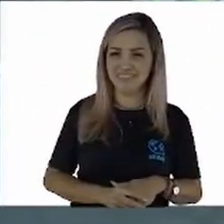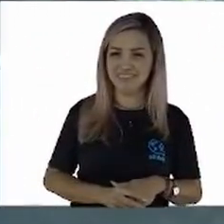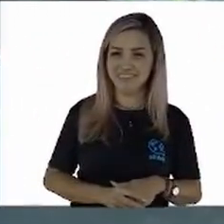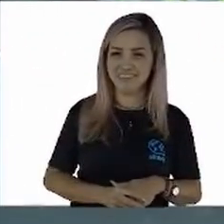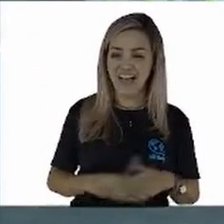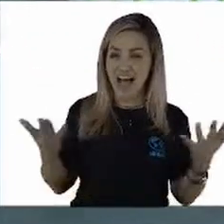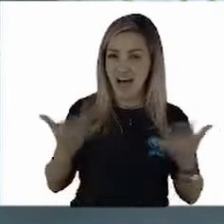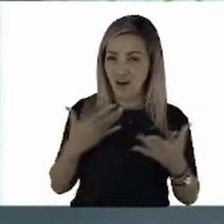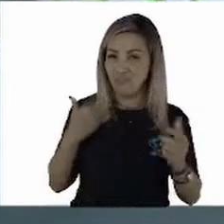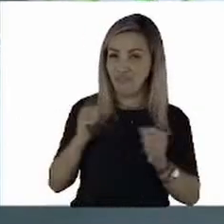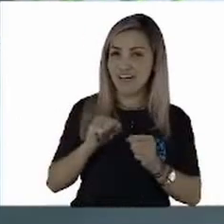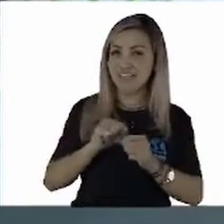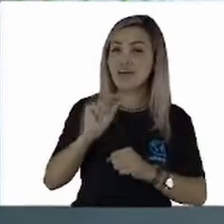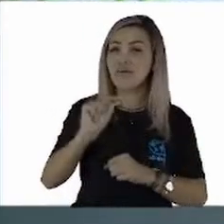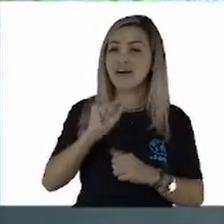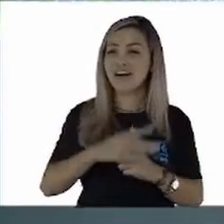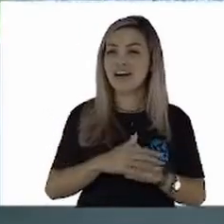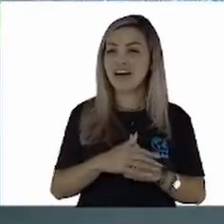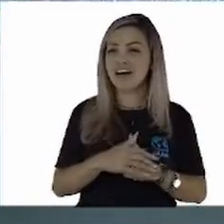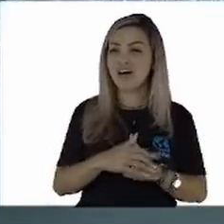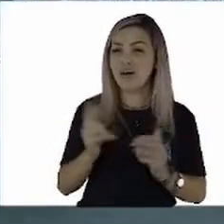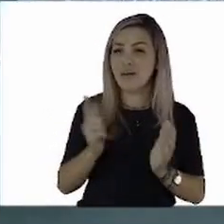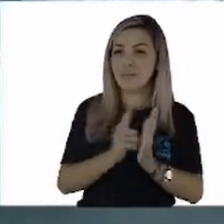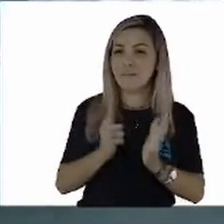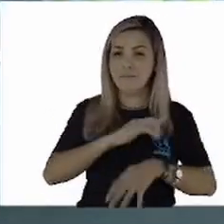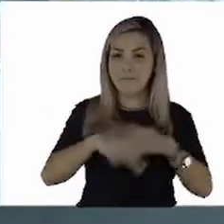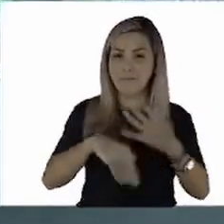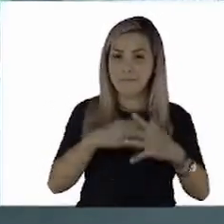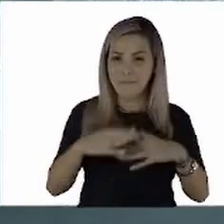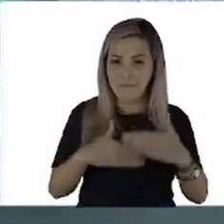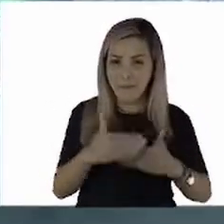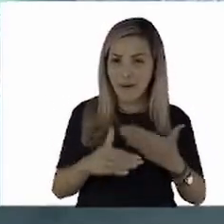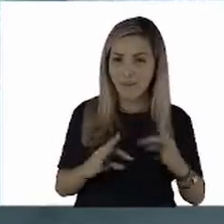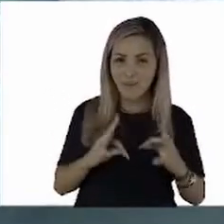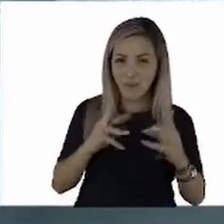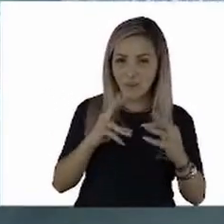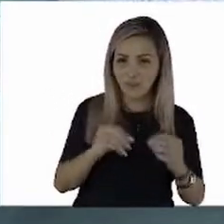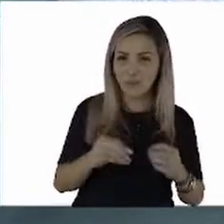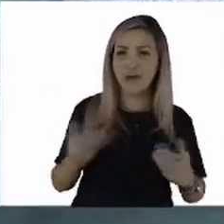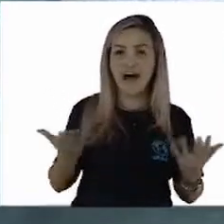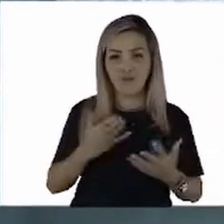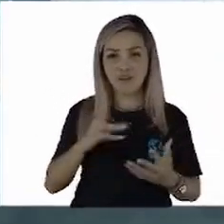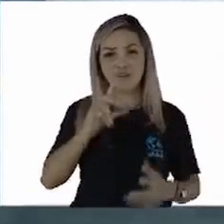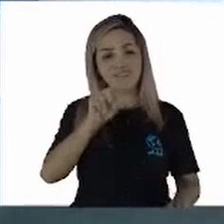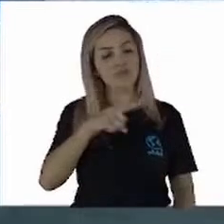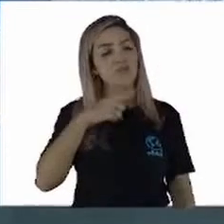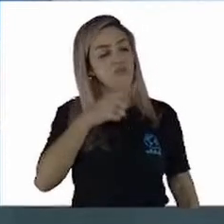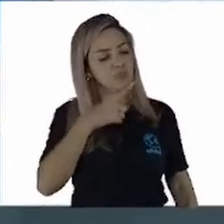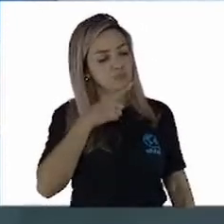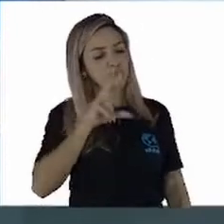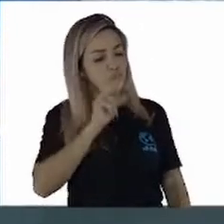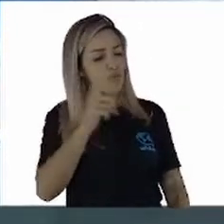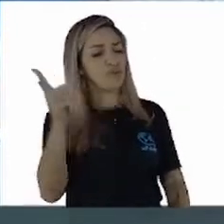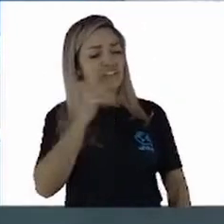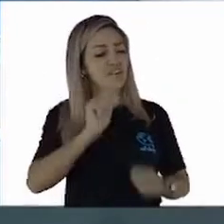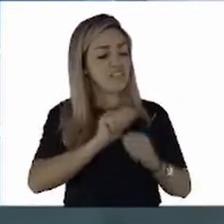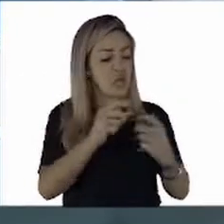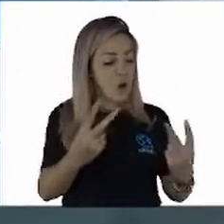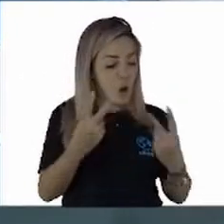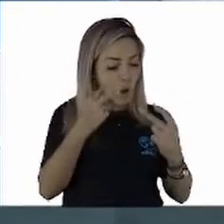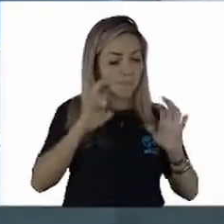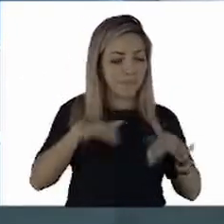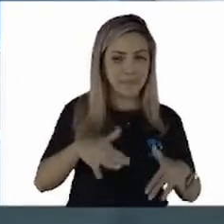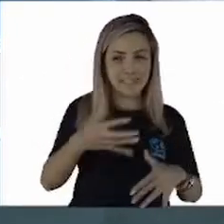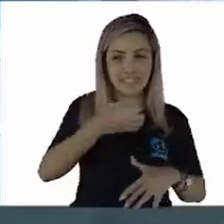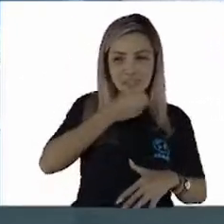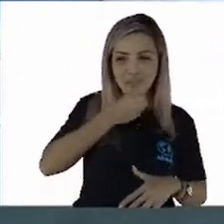Eu vou fazer agora com rolo de papel higiênico inteiro, Vitor. Aí tu duvida, mas eu vou fazer. Olha bem, Vitor Hugo, segura aqui o